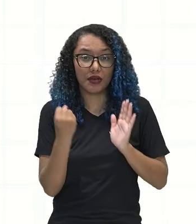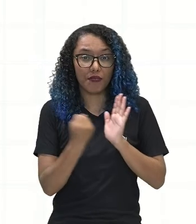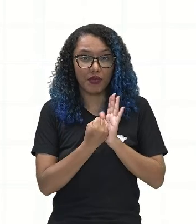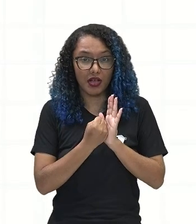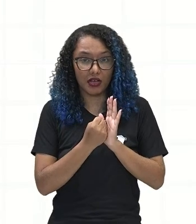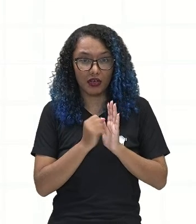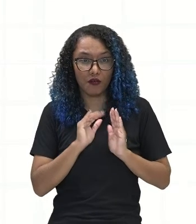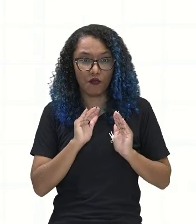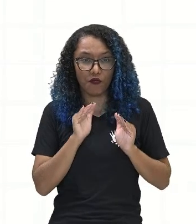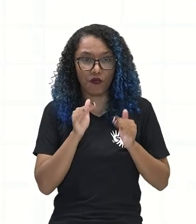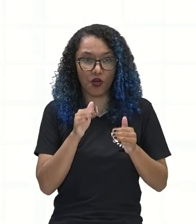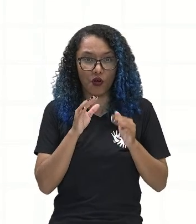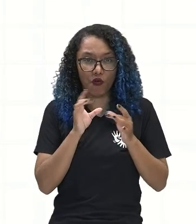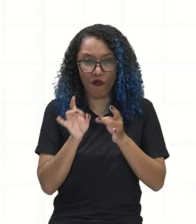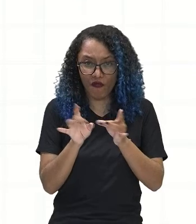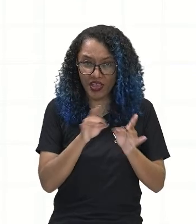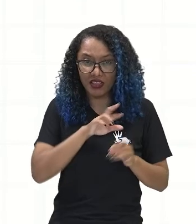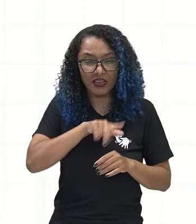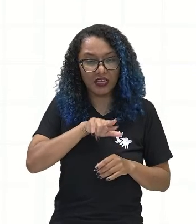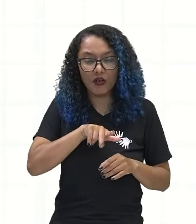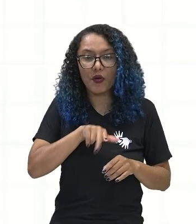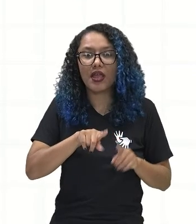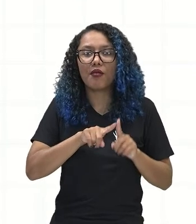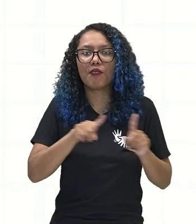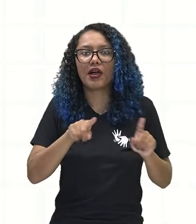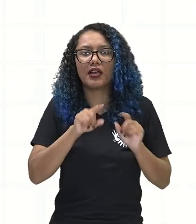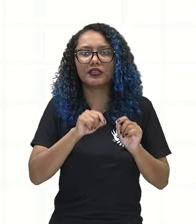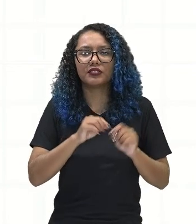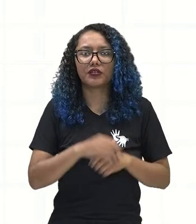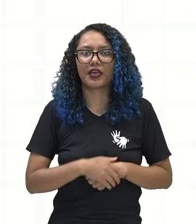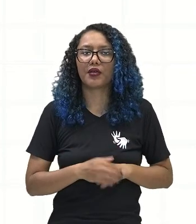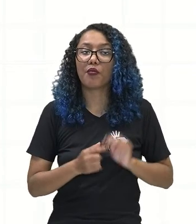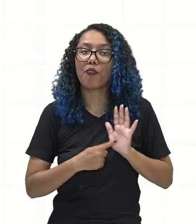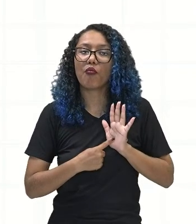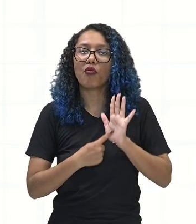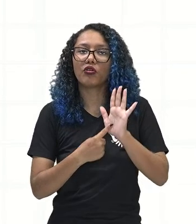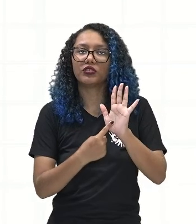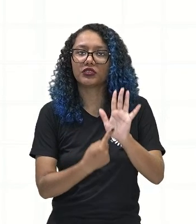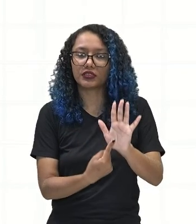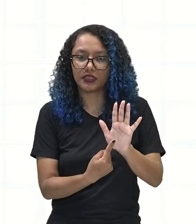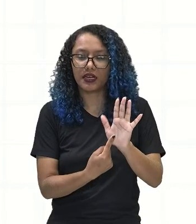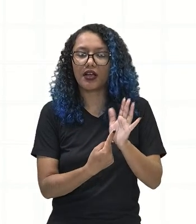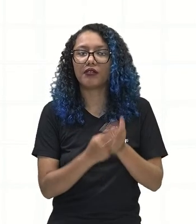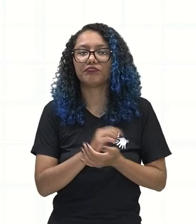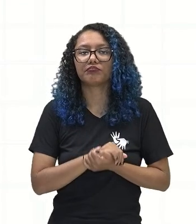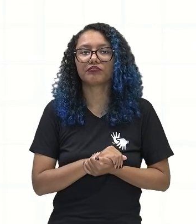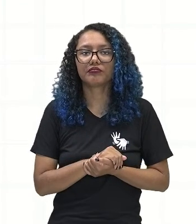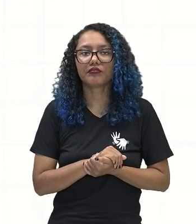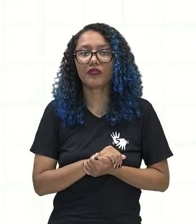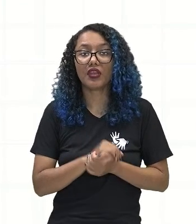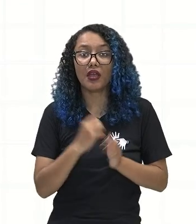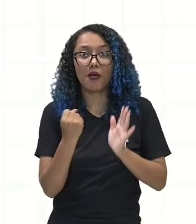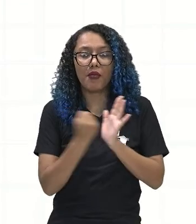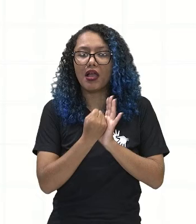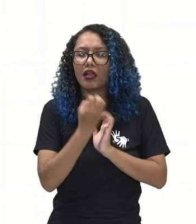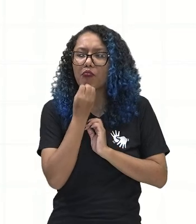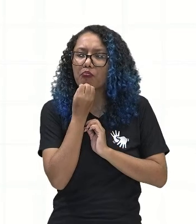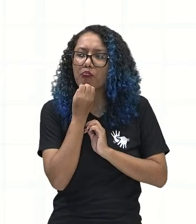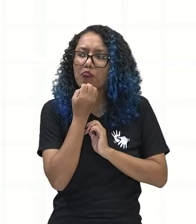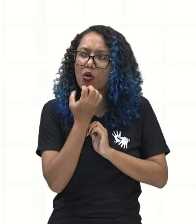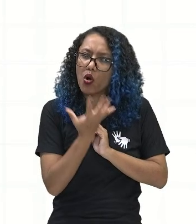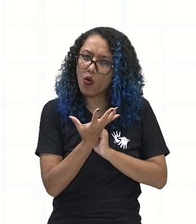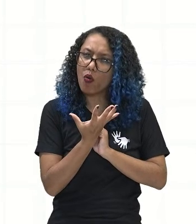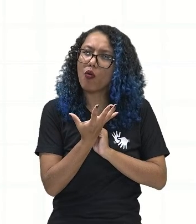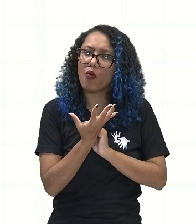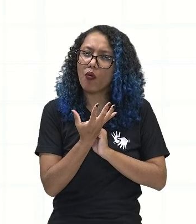venda direta. Ele tem como intuito construir uma imagem positiva e gerar lembrança de marca em seu consumidor. No nosso